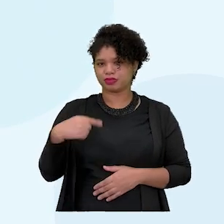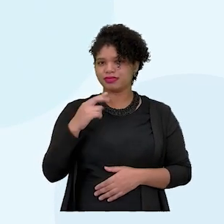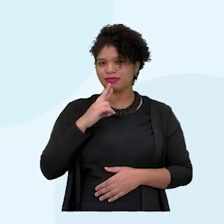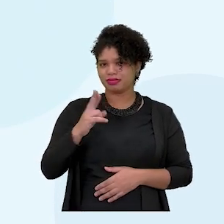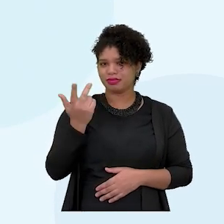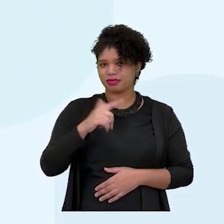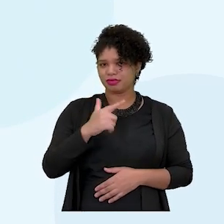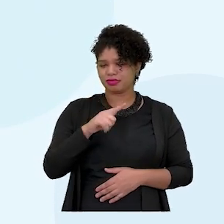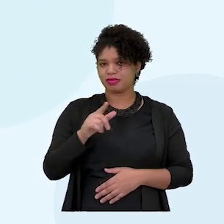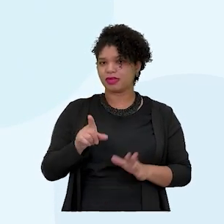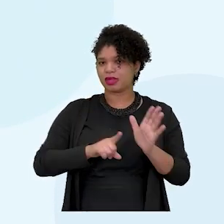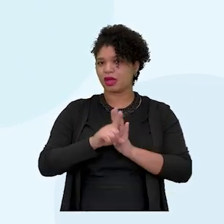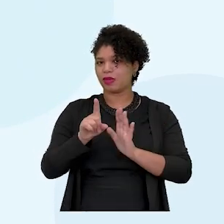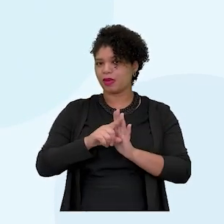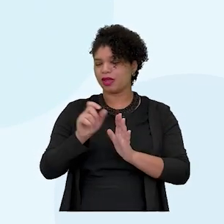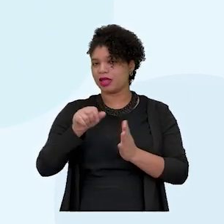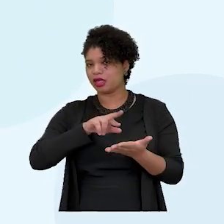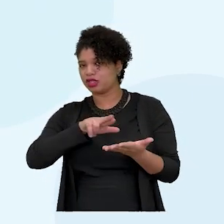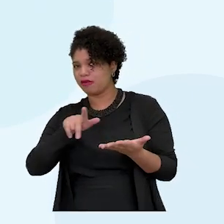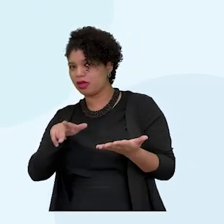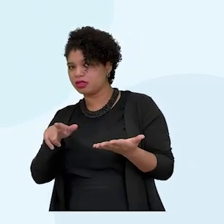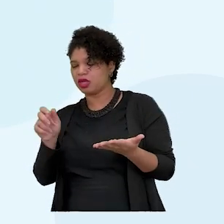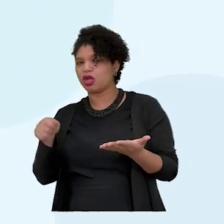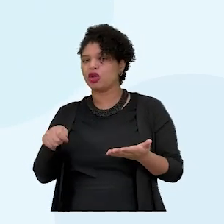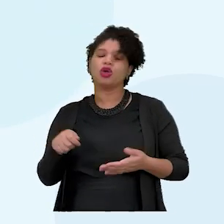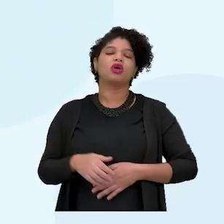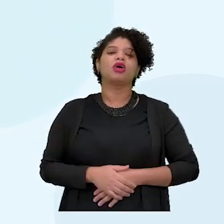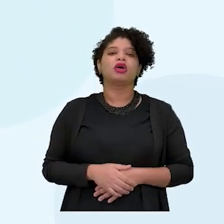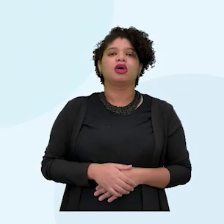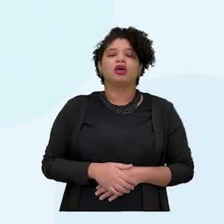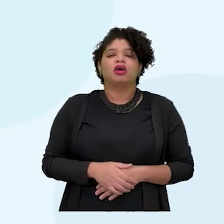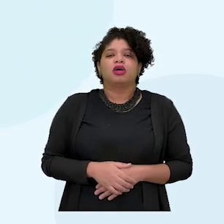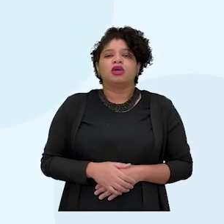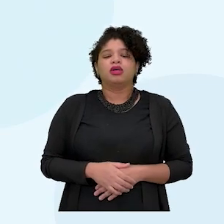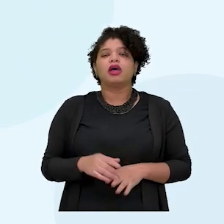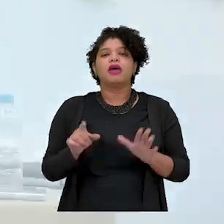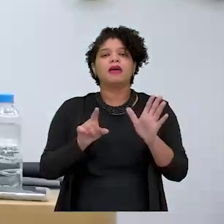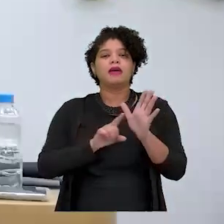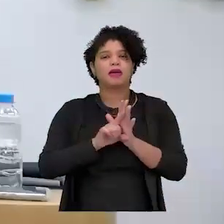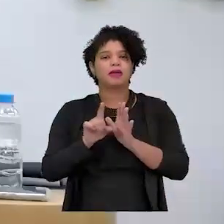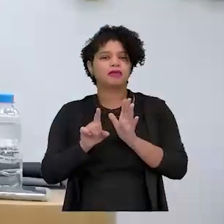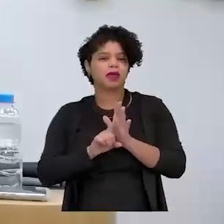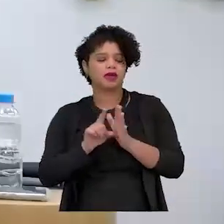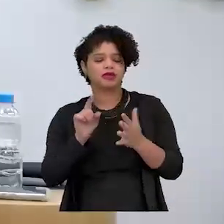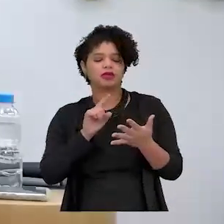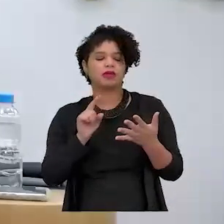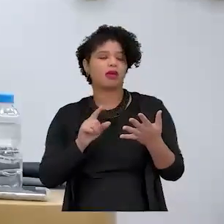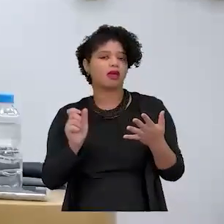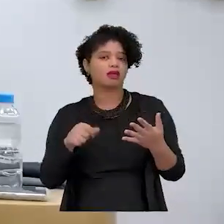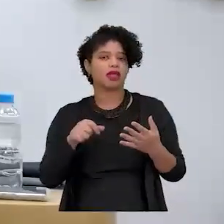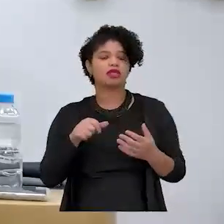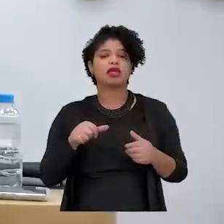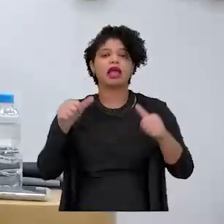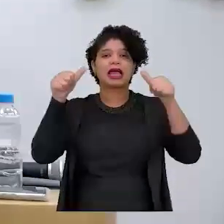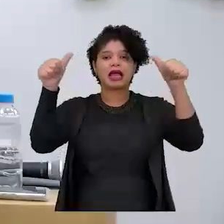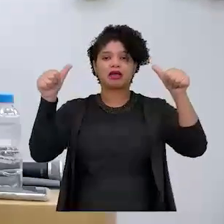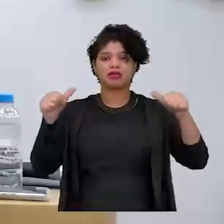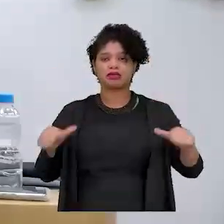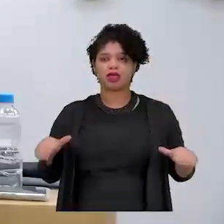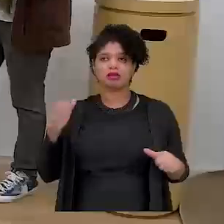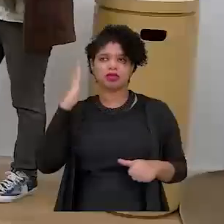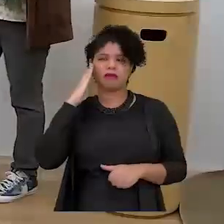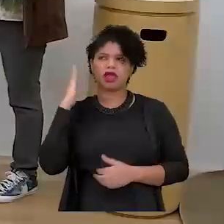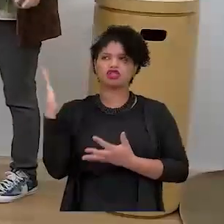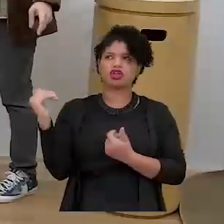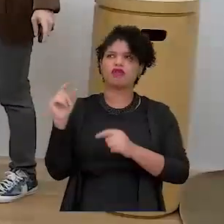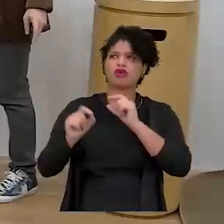responder essas perguntas de diferentes formas. Você poderia responder as nossas perguntas ali com a produção de cartazes. O que é ser um adolescente?